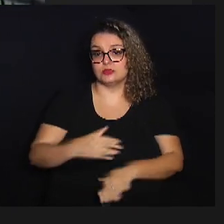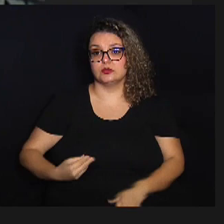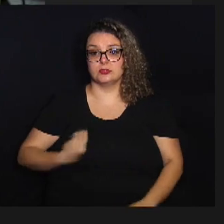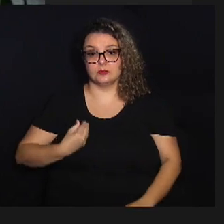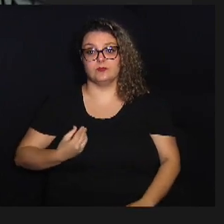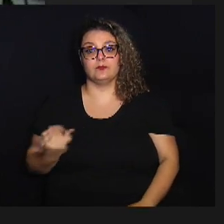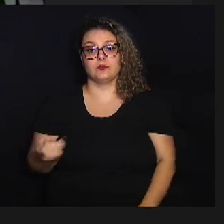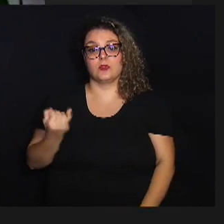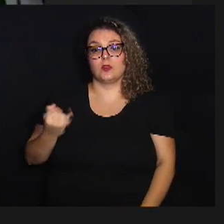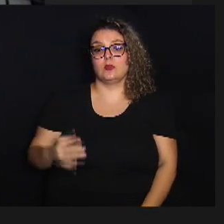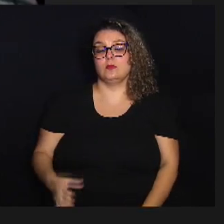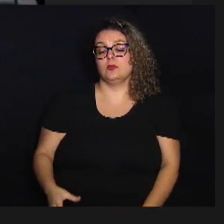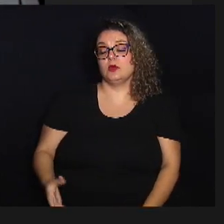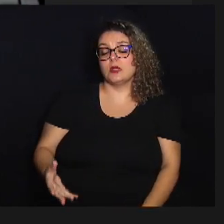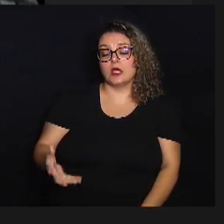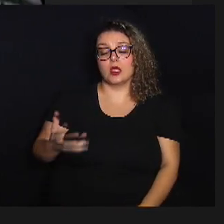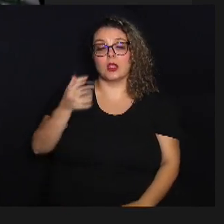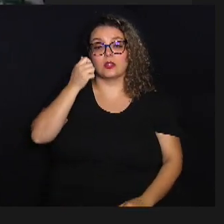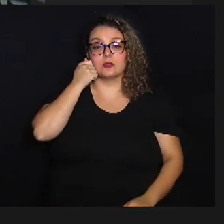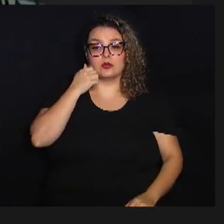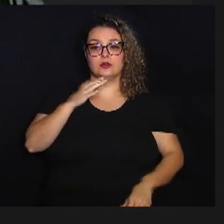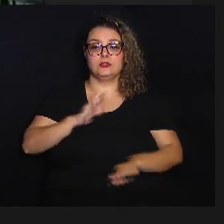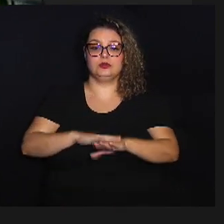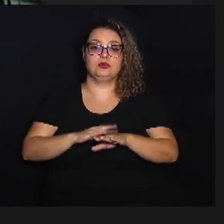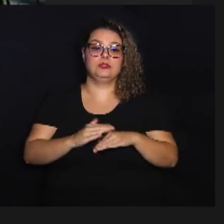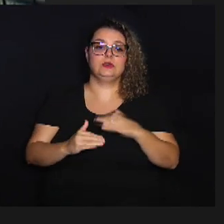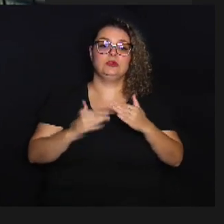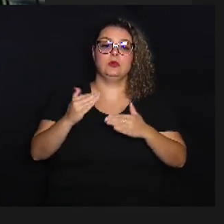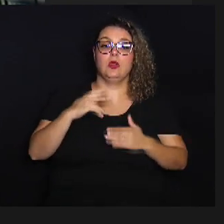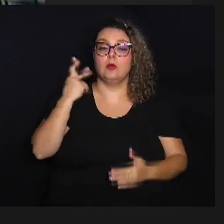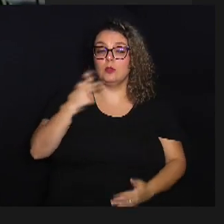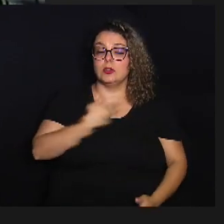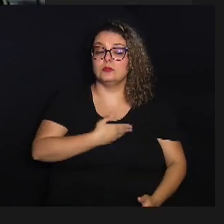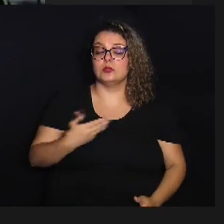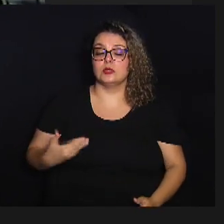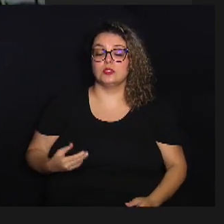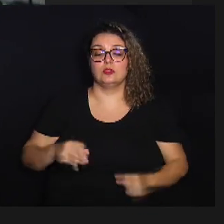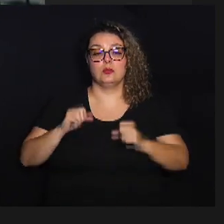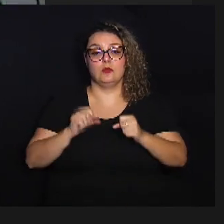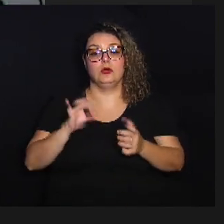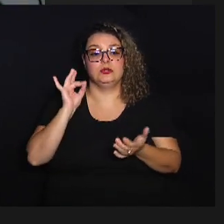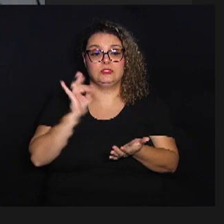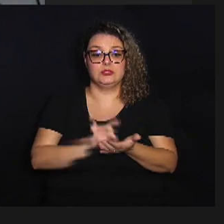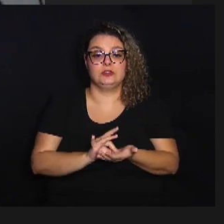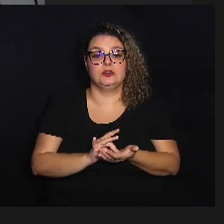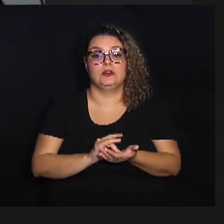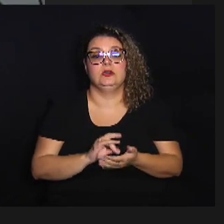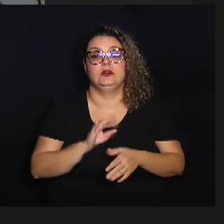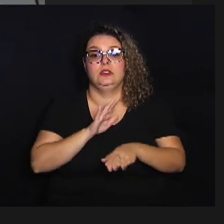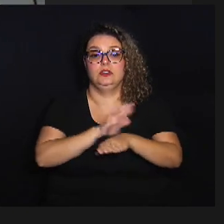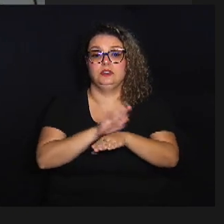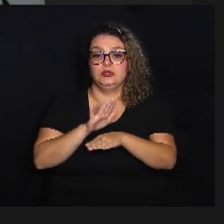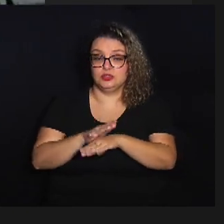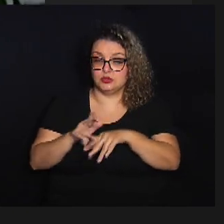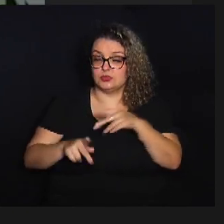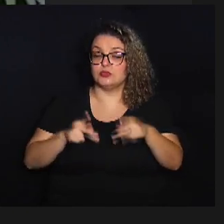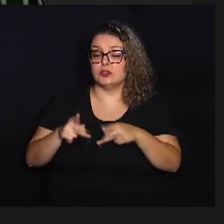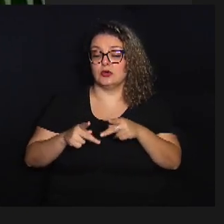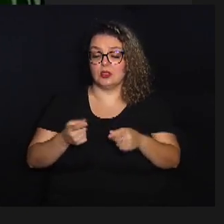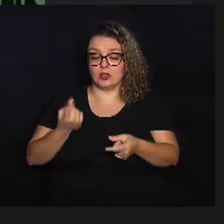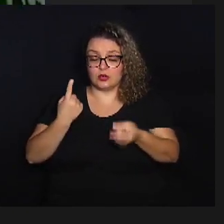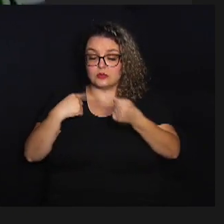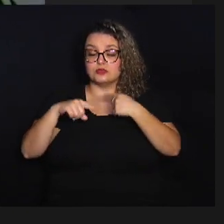e comecem a desenvolver, de fato, políticas públicas que possam ajudar essa população a